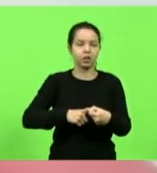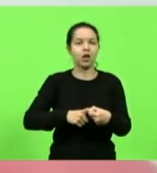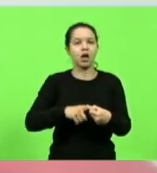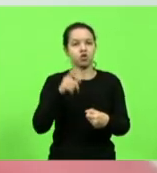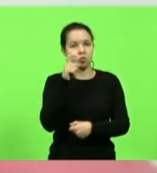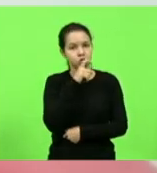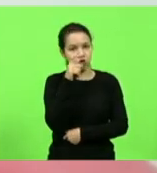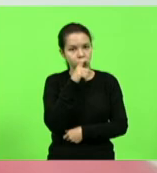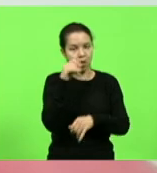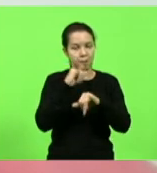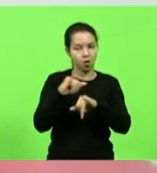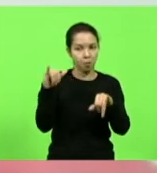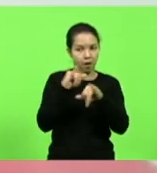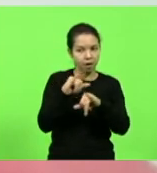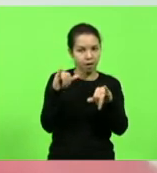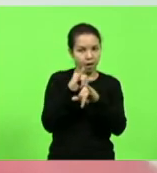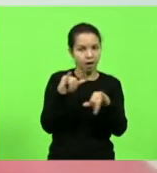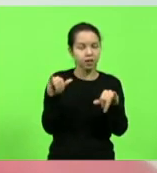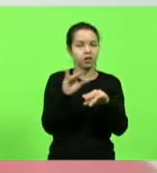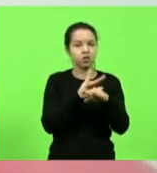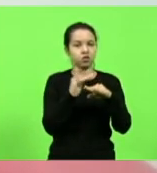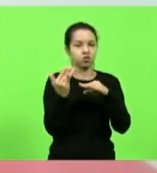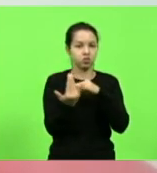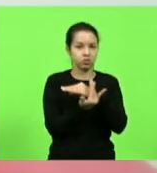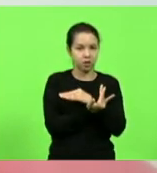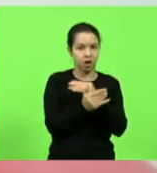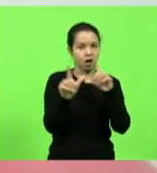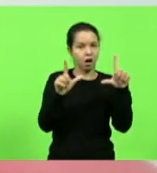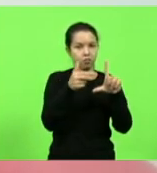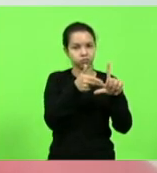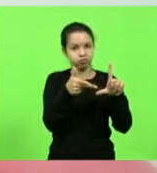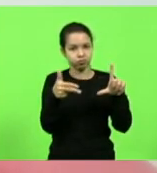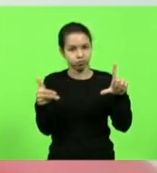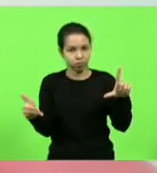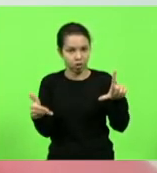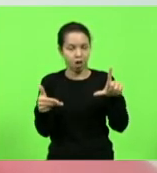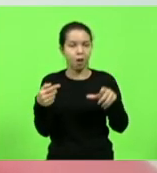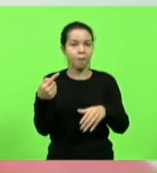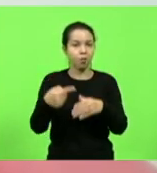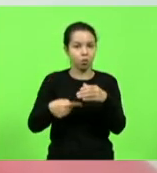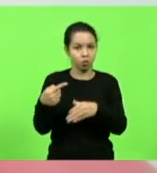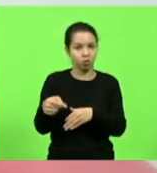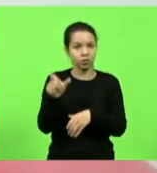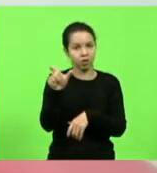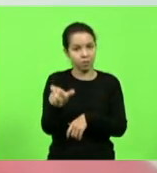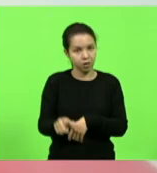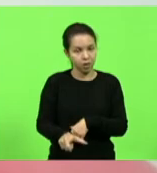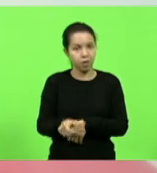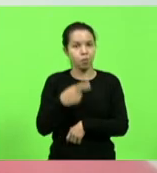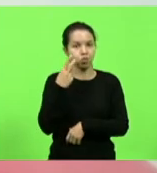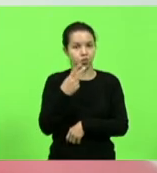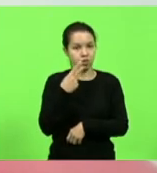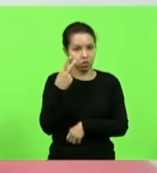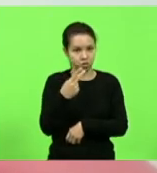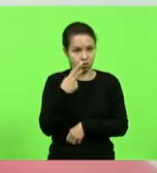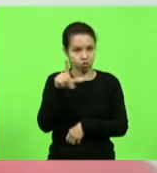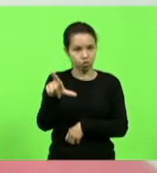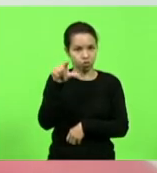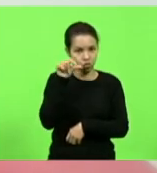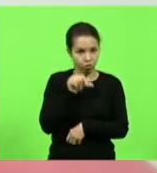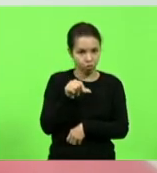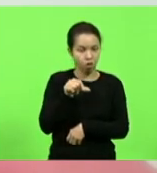nas mídias sociais por membros da sociedade civil e por políticos eleitos não passarão.